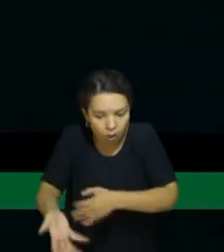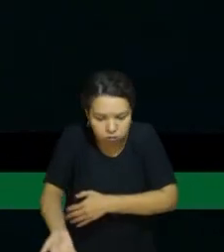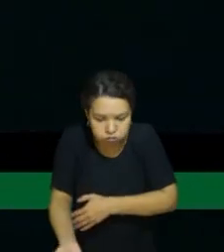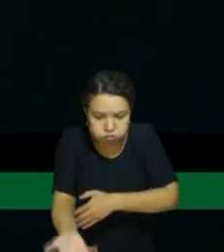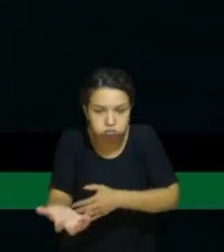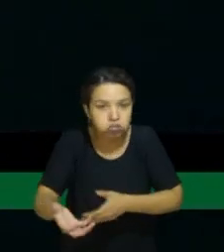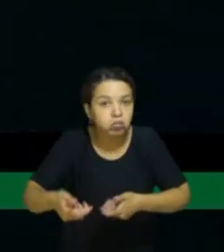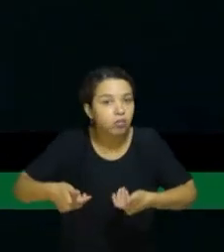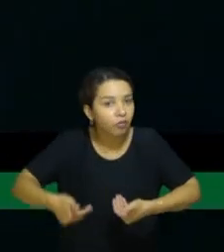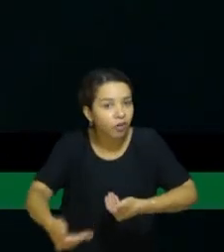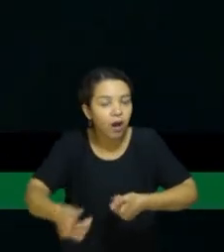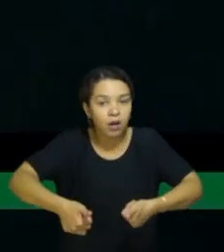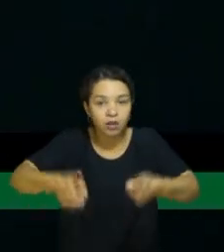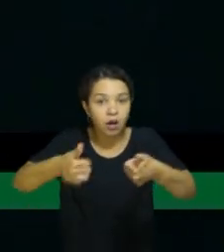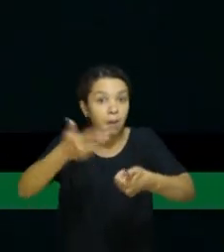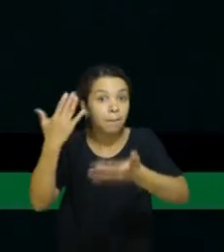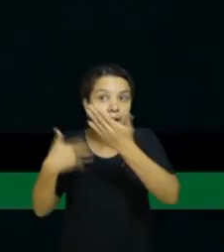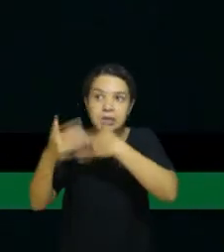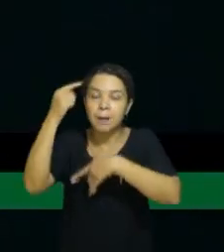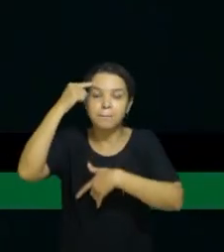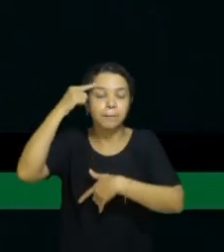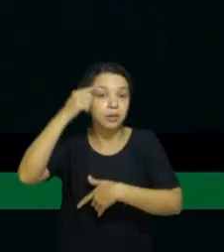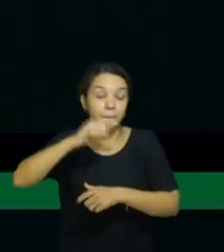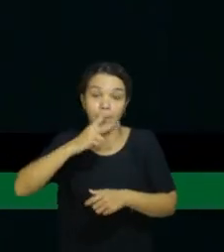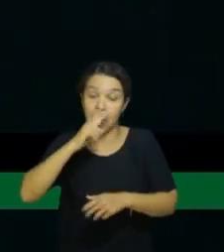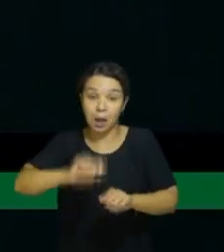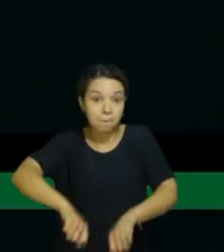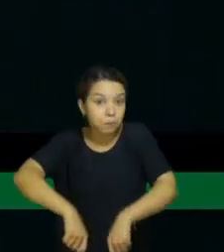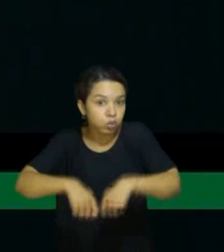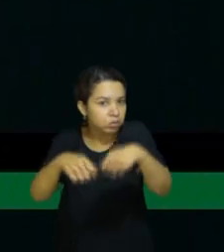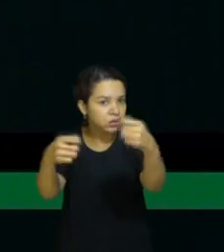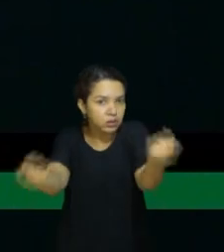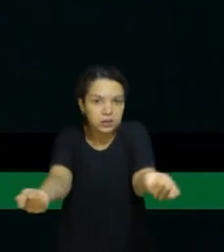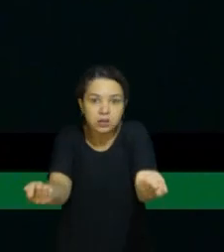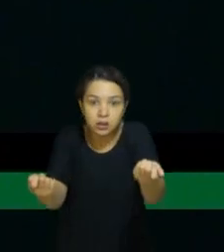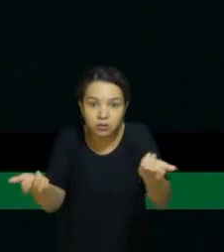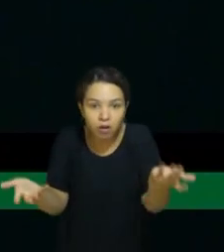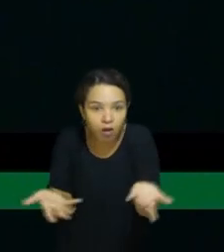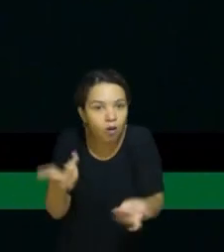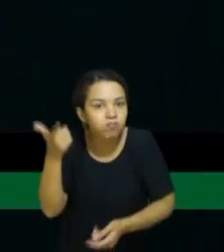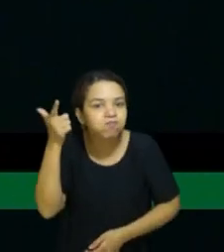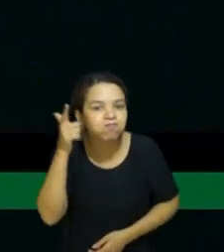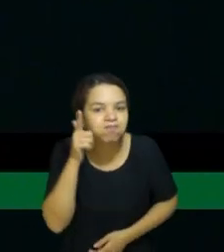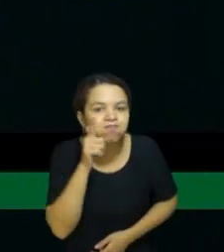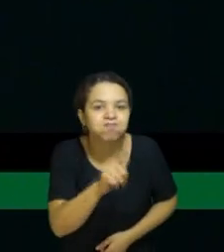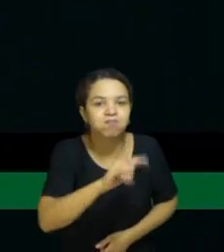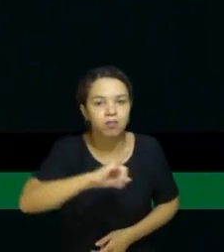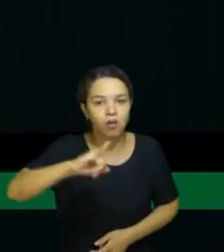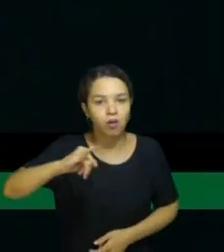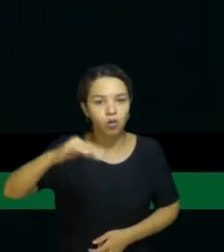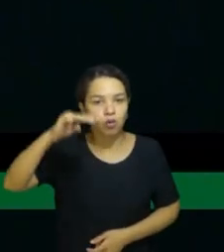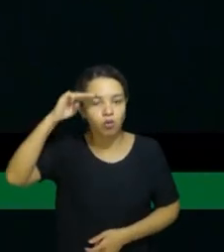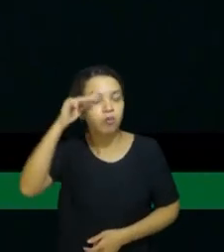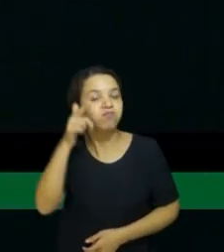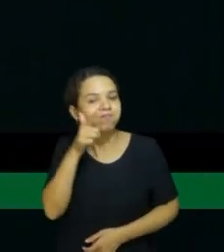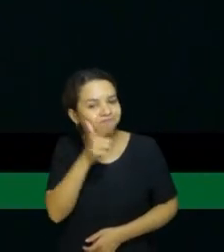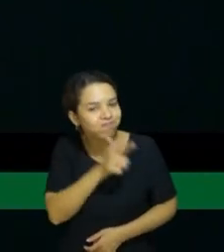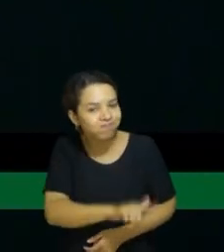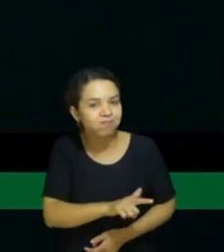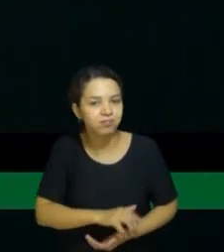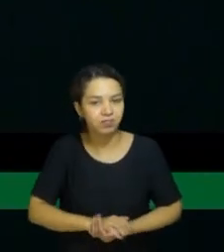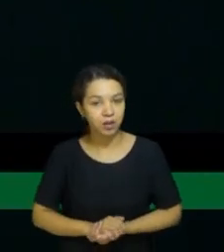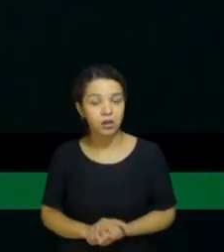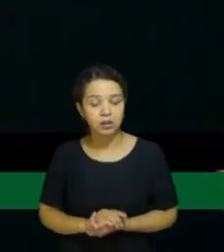parecia que era um sonho impossível de ser entregue Governador Jorginho Melo entrega essa obra desafio da